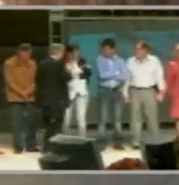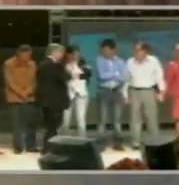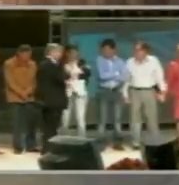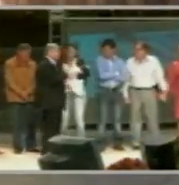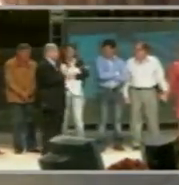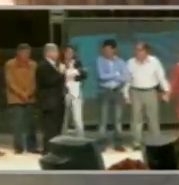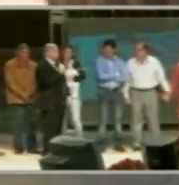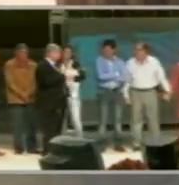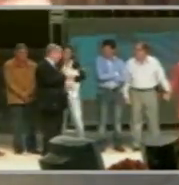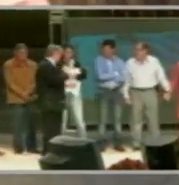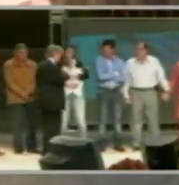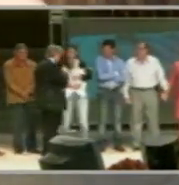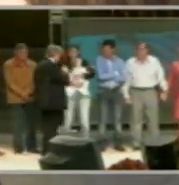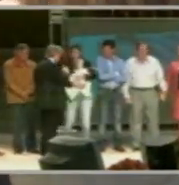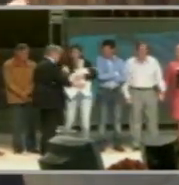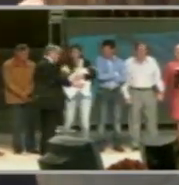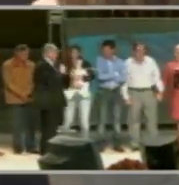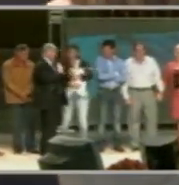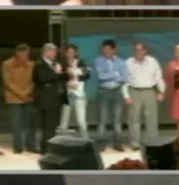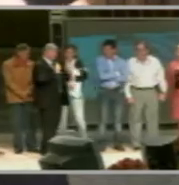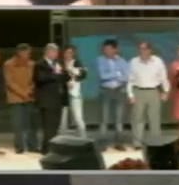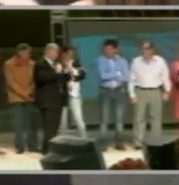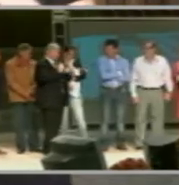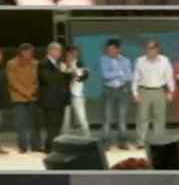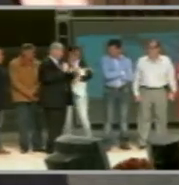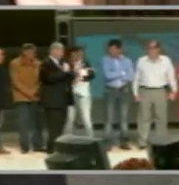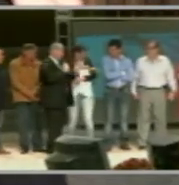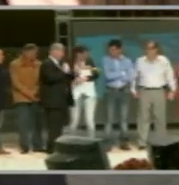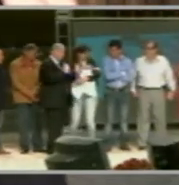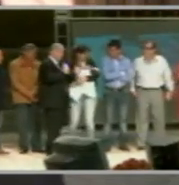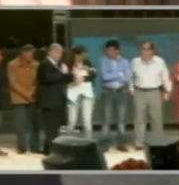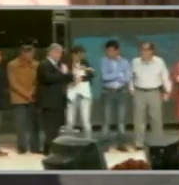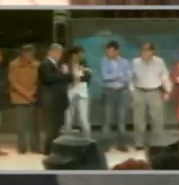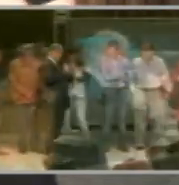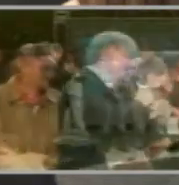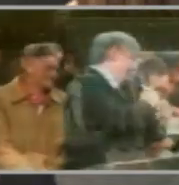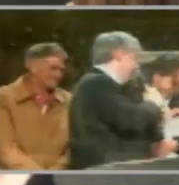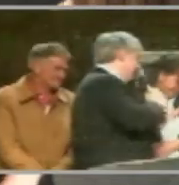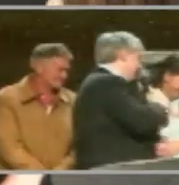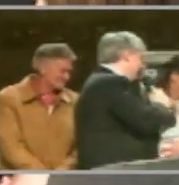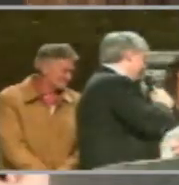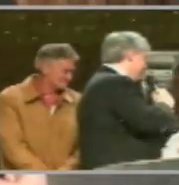que a mãe também não está conseguindo. Quer ver? Ó como ela é.